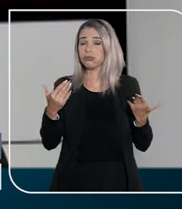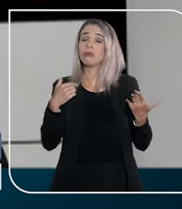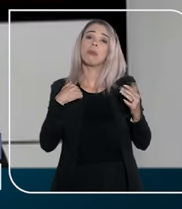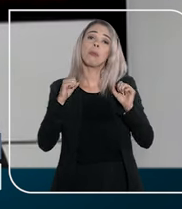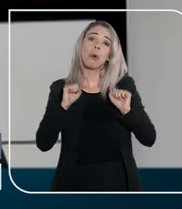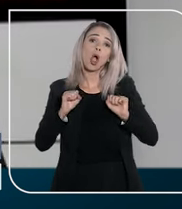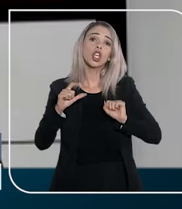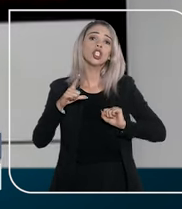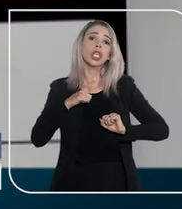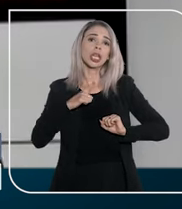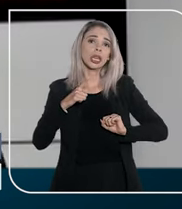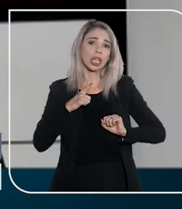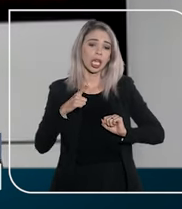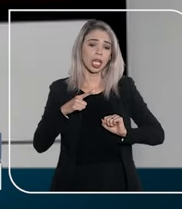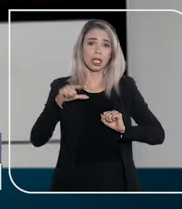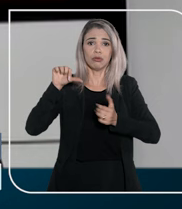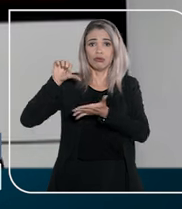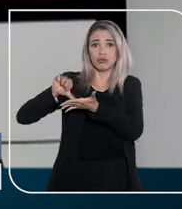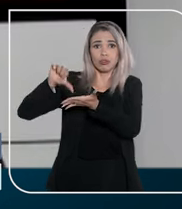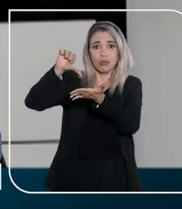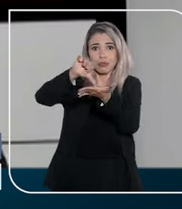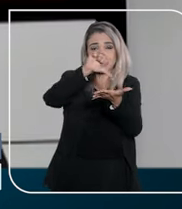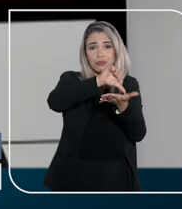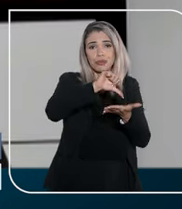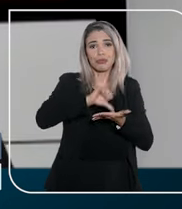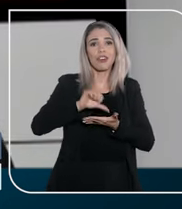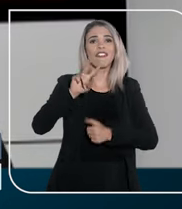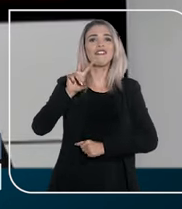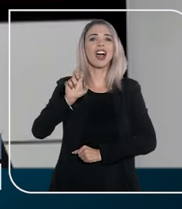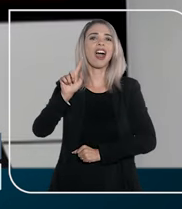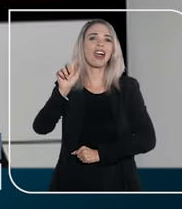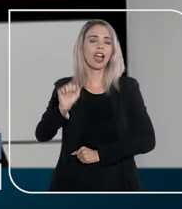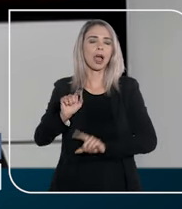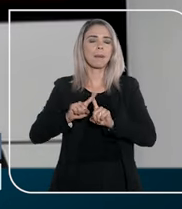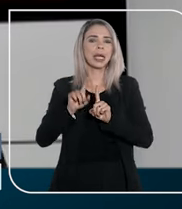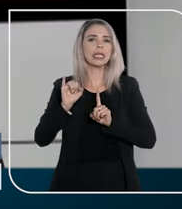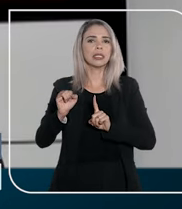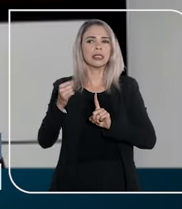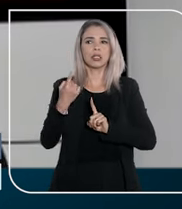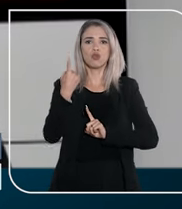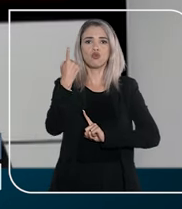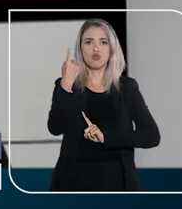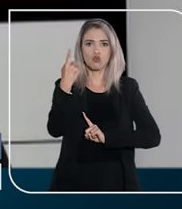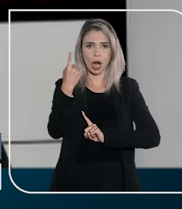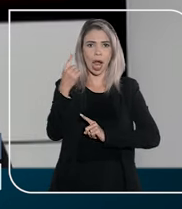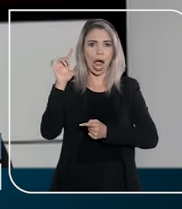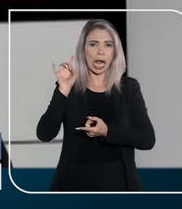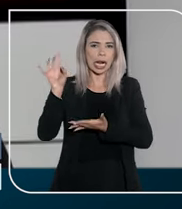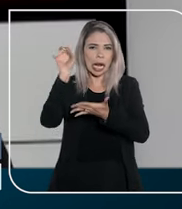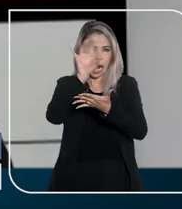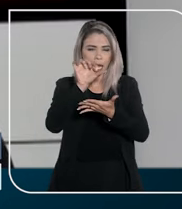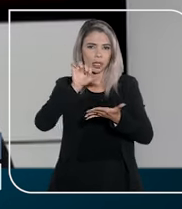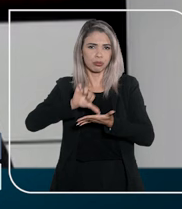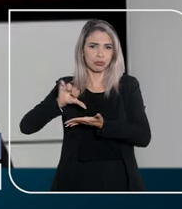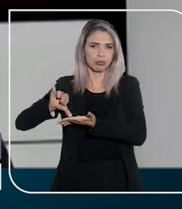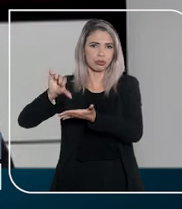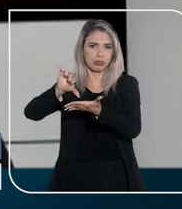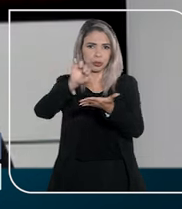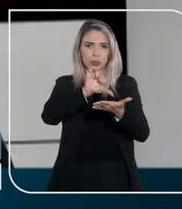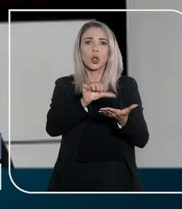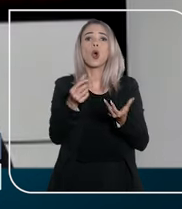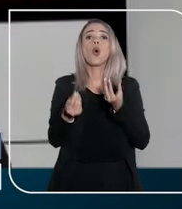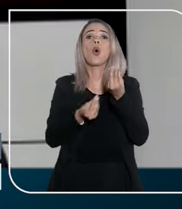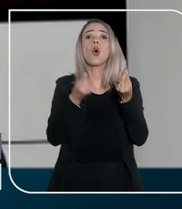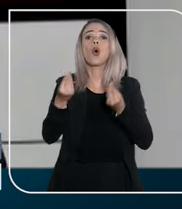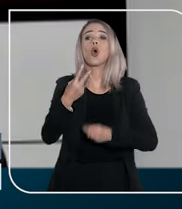talvez vagas em diversos polos. Mas se eu abrisse uma única vaga para cada polo, como é que